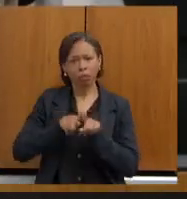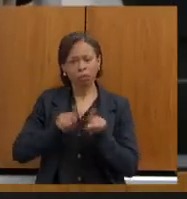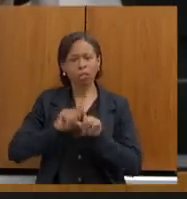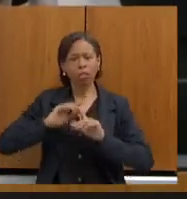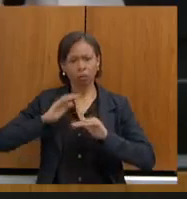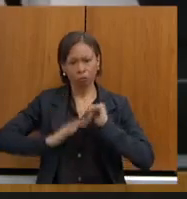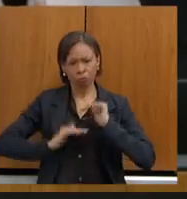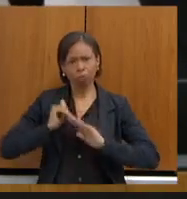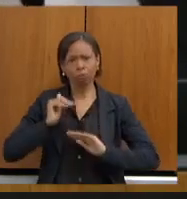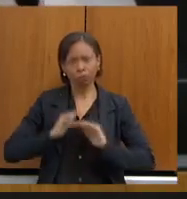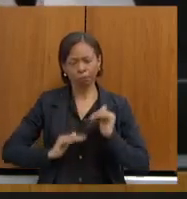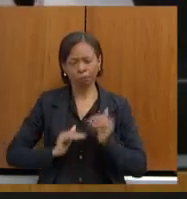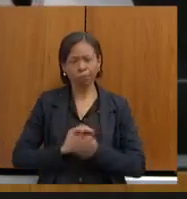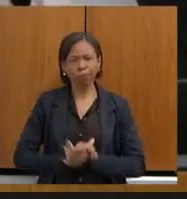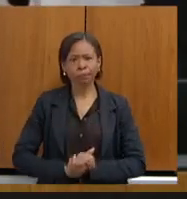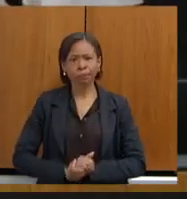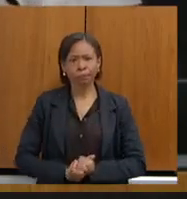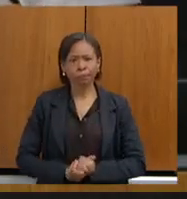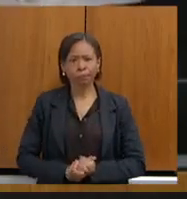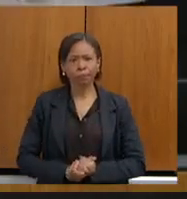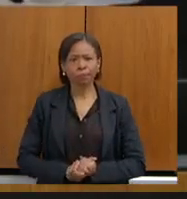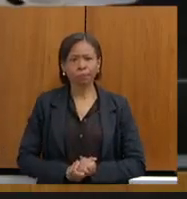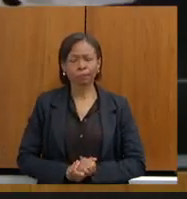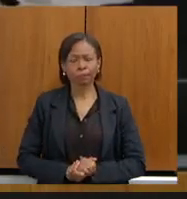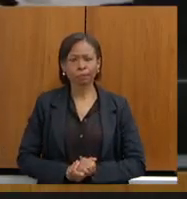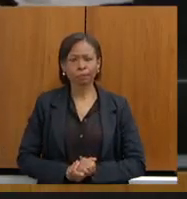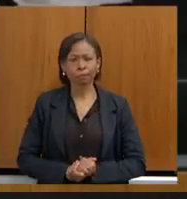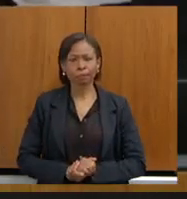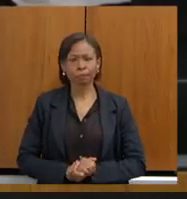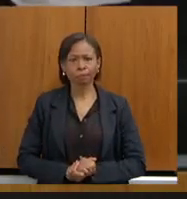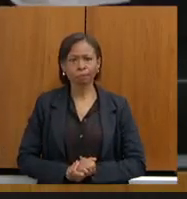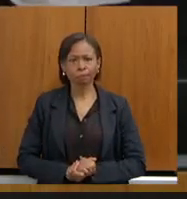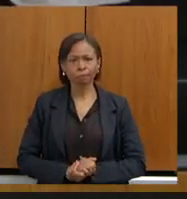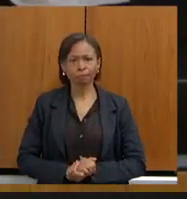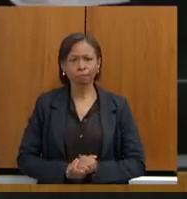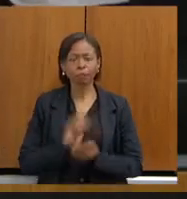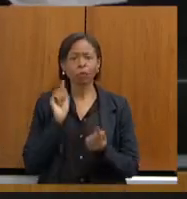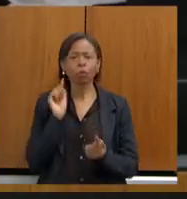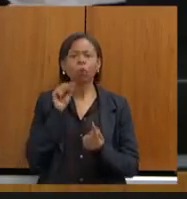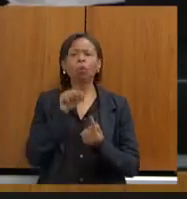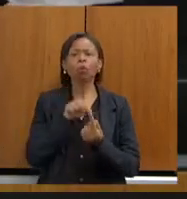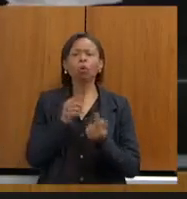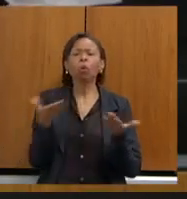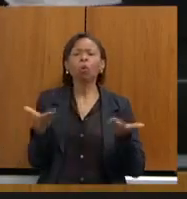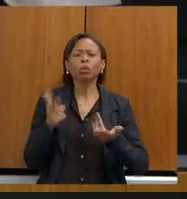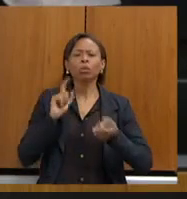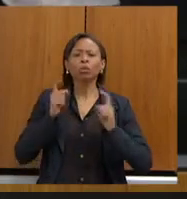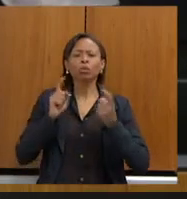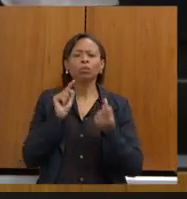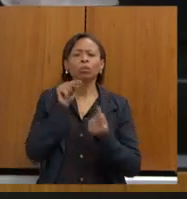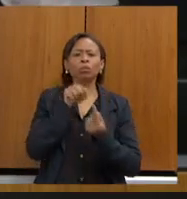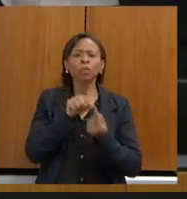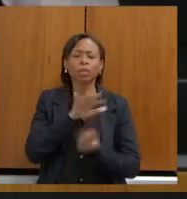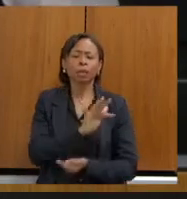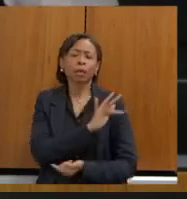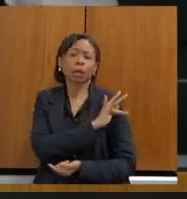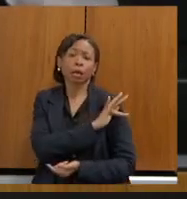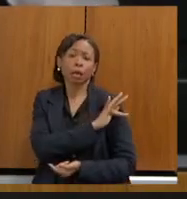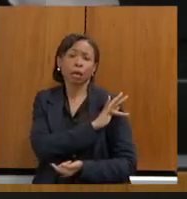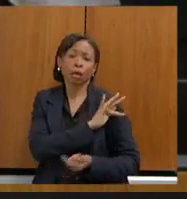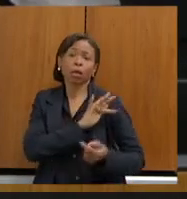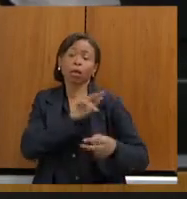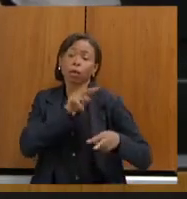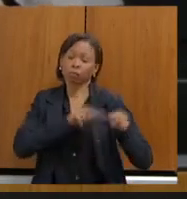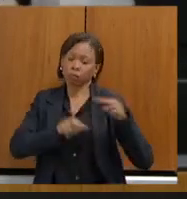lembrada por todos os nossos destinos se a destina-se a reunião realização da Assembleia fiscaliza que é